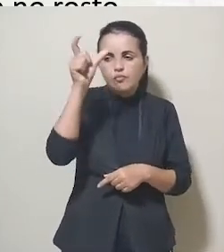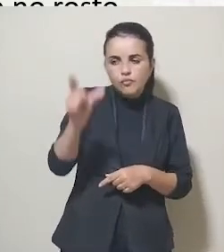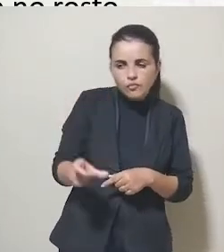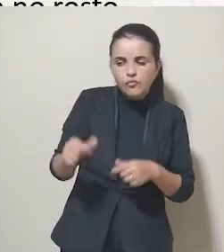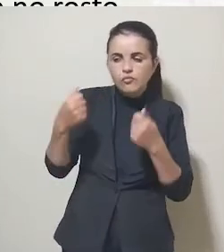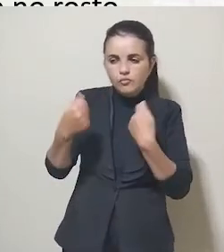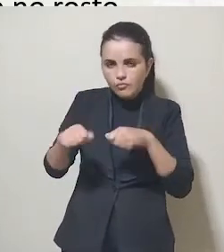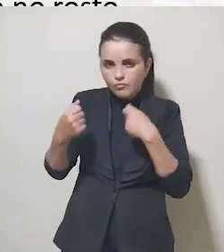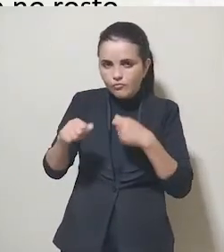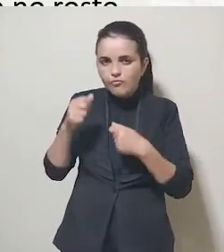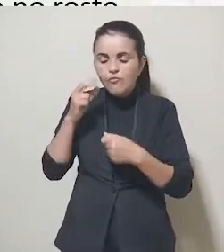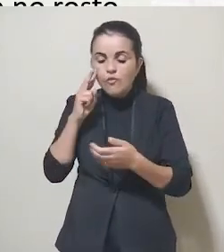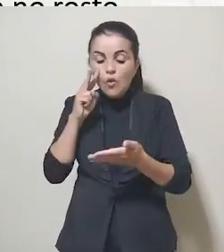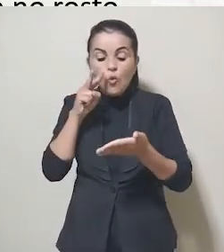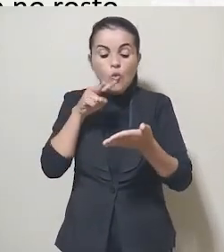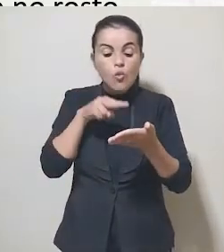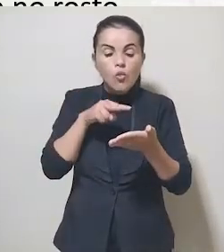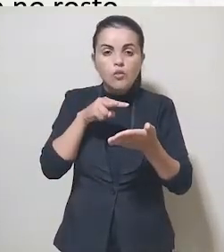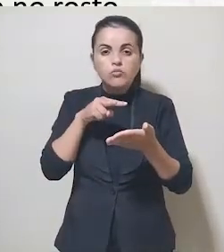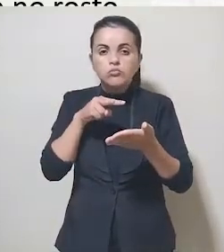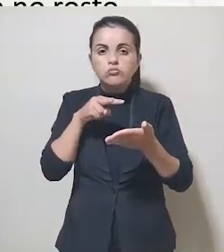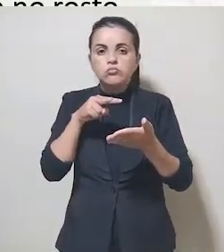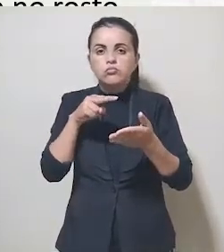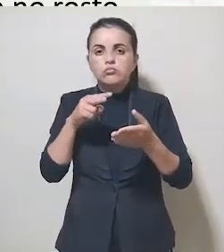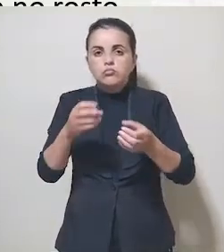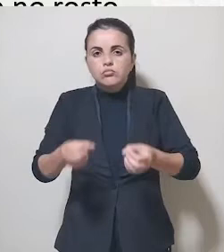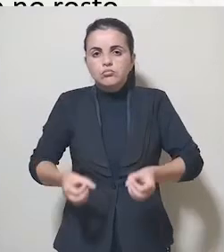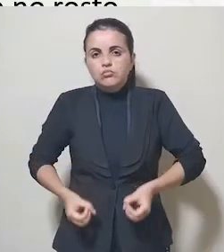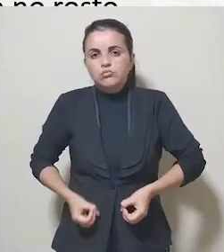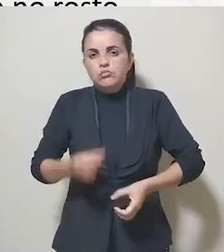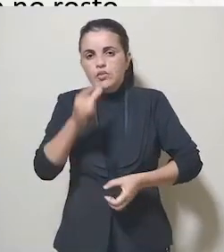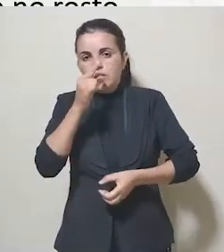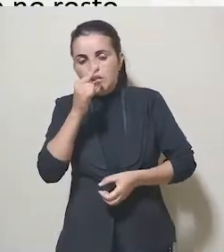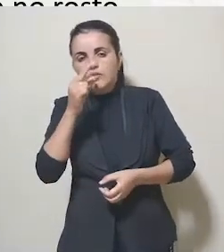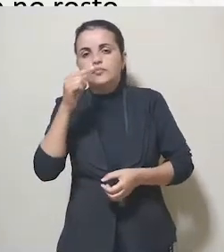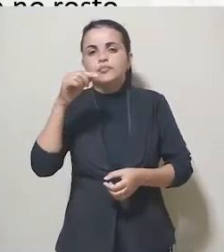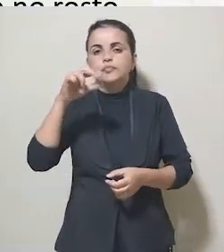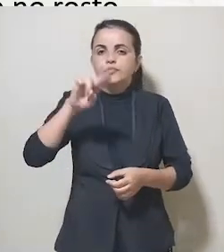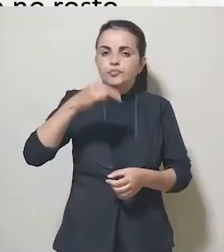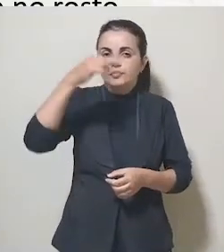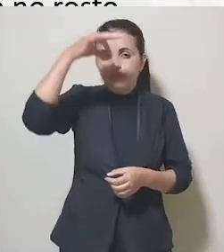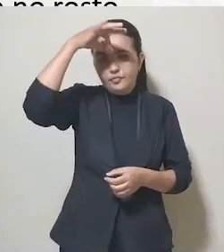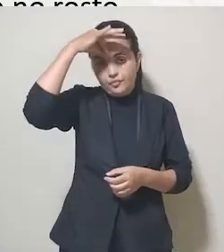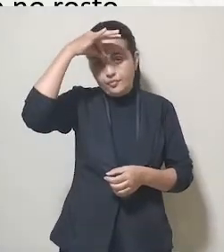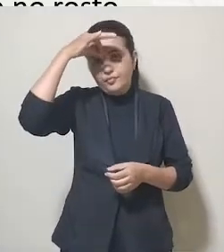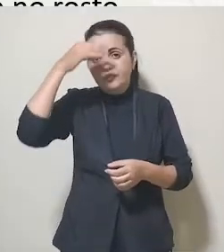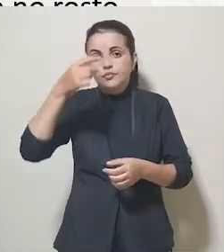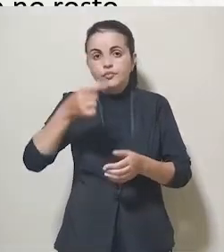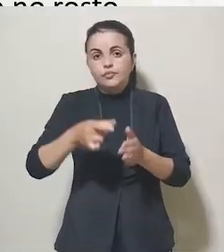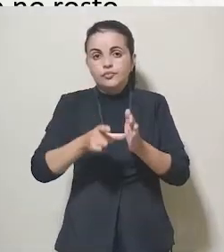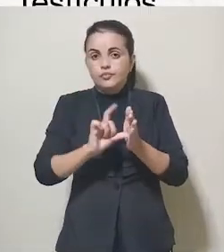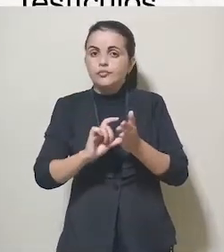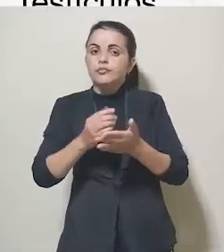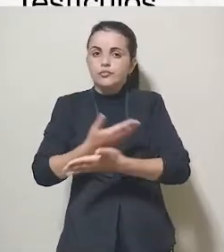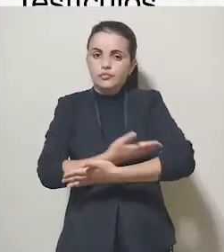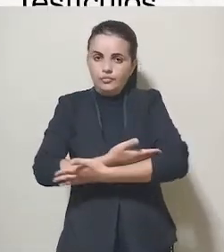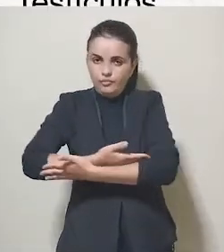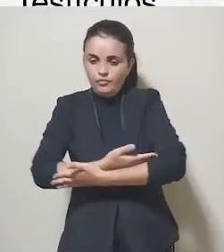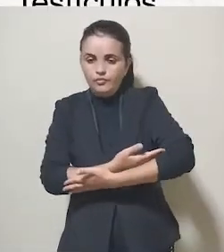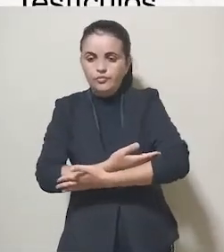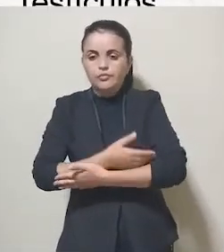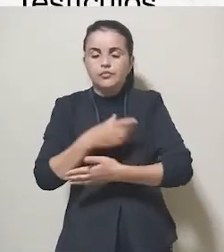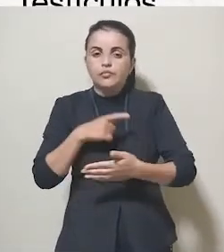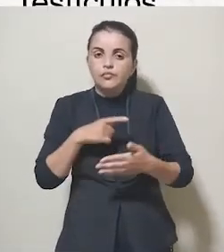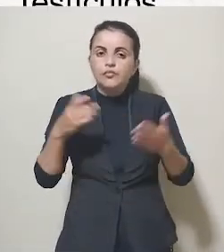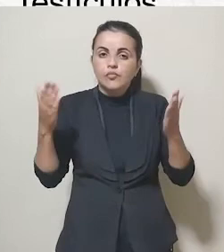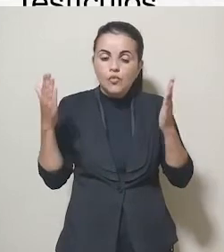necessidade de visualizar os órgãos genitais, como acontece quando são crianças, certo? Então, na aula de hoje, a gente vai focar